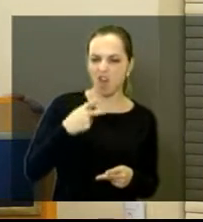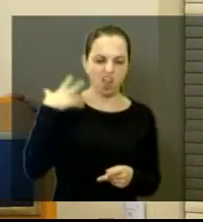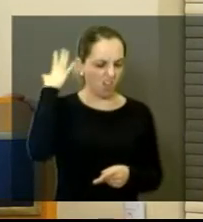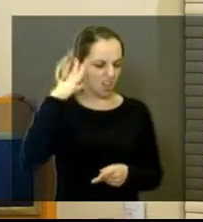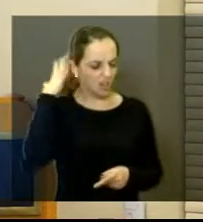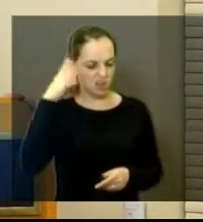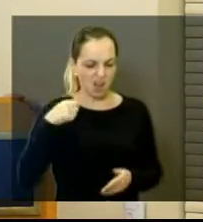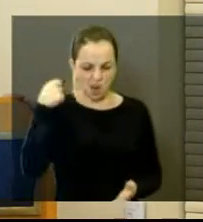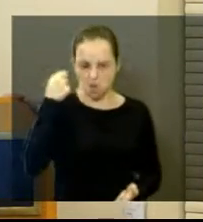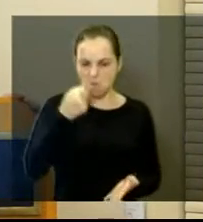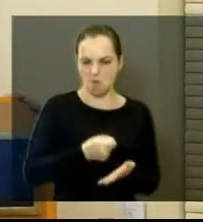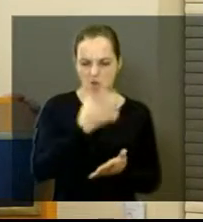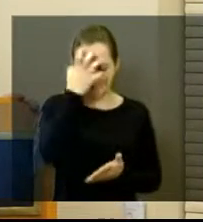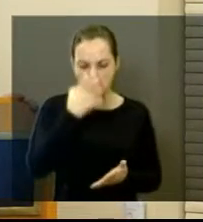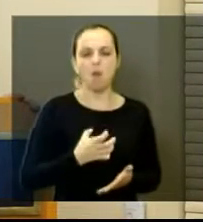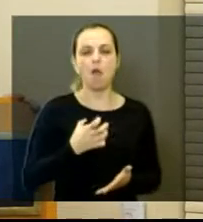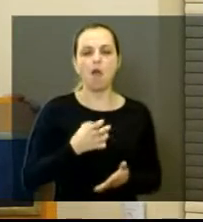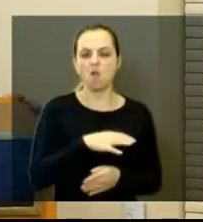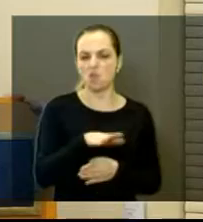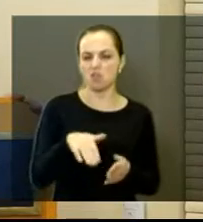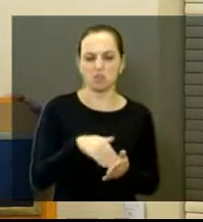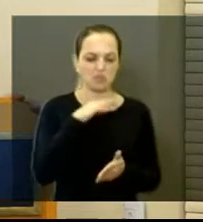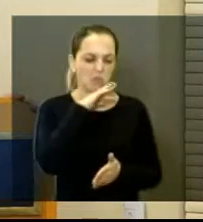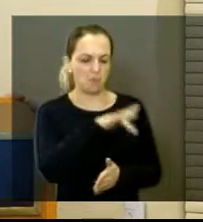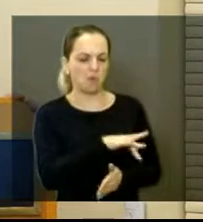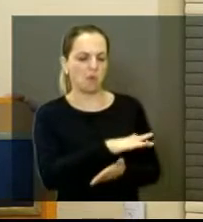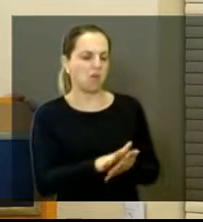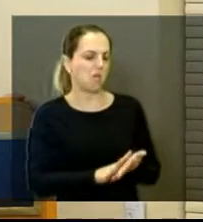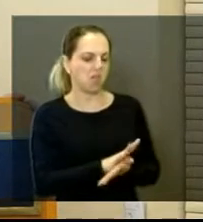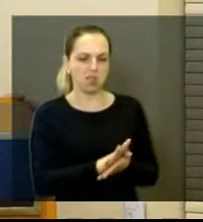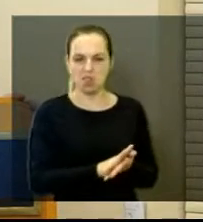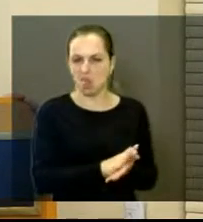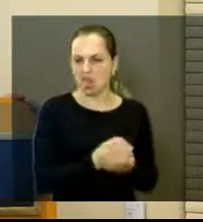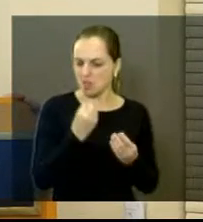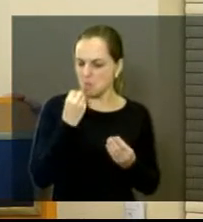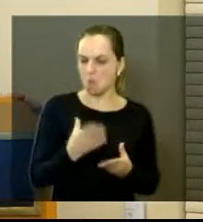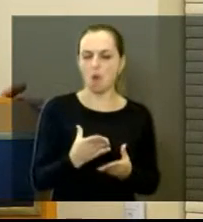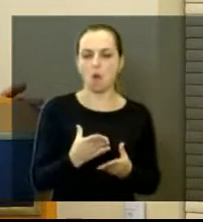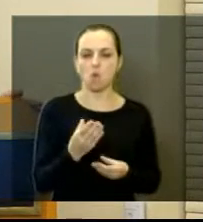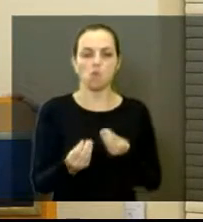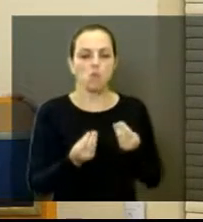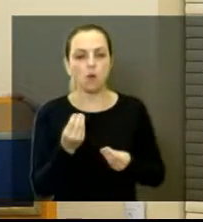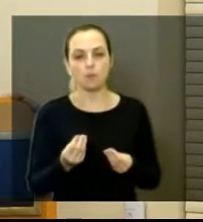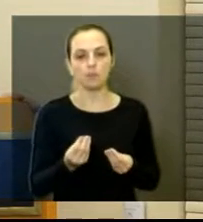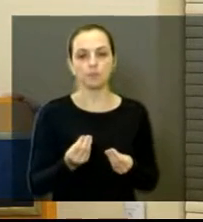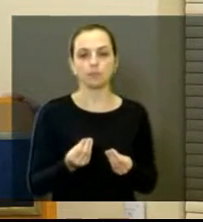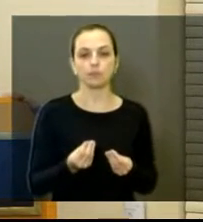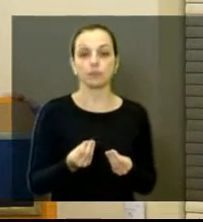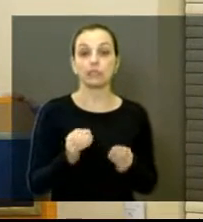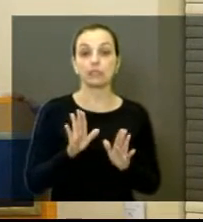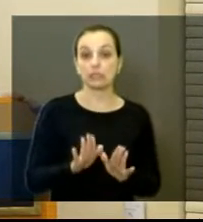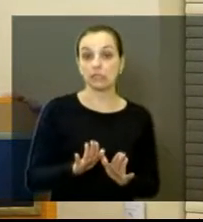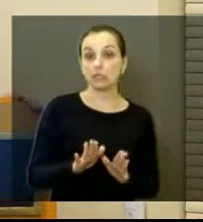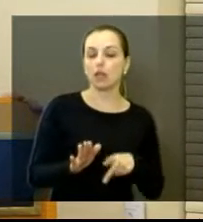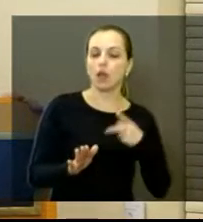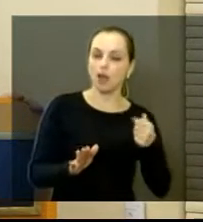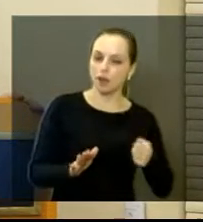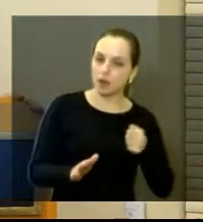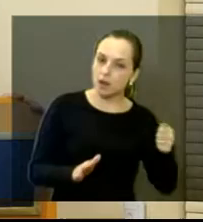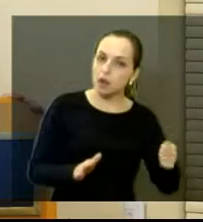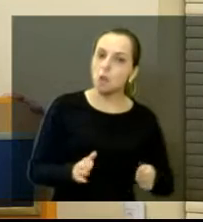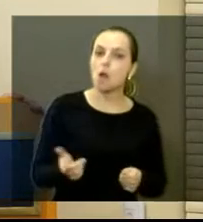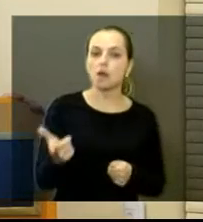tudo está uma porcaria, que nada presta, e Araraquara, mais uma vez, é uma